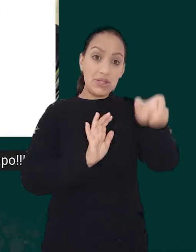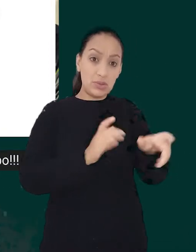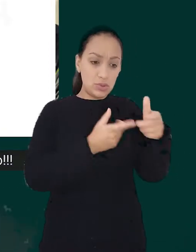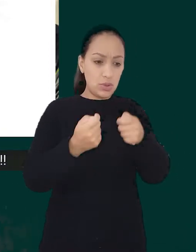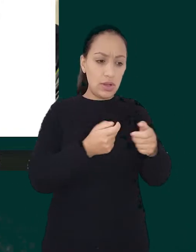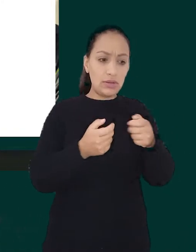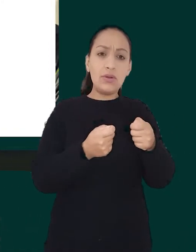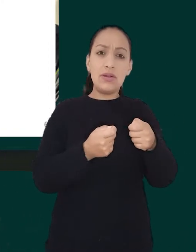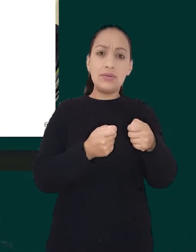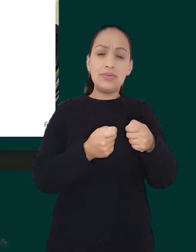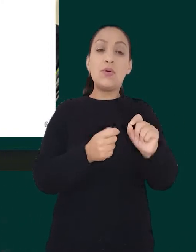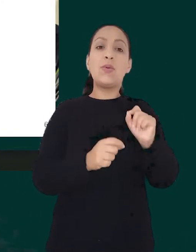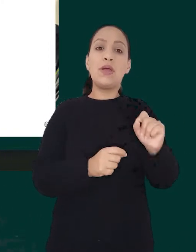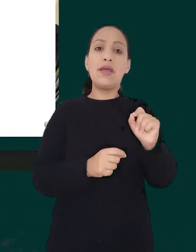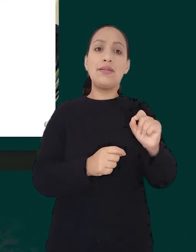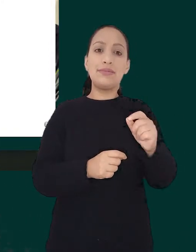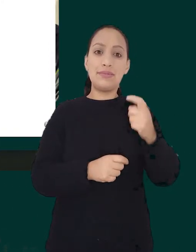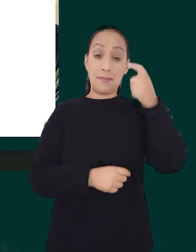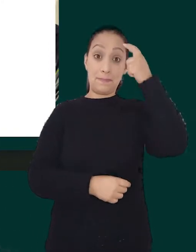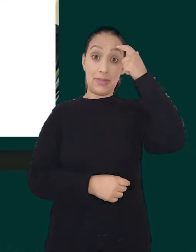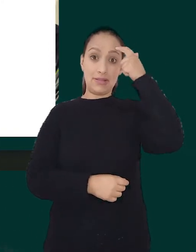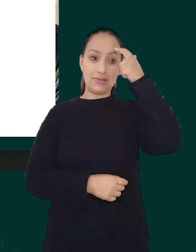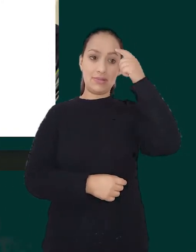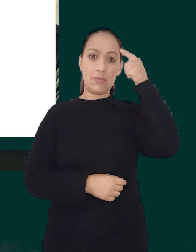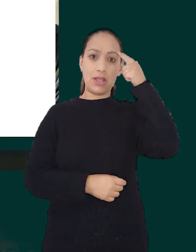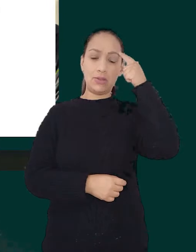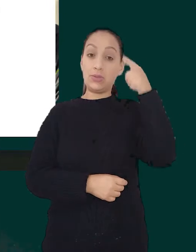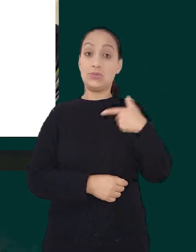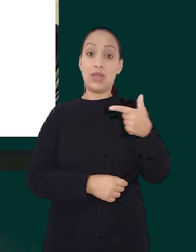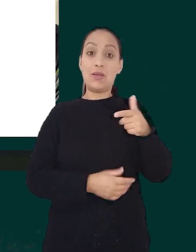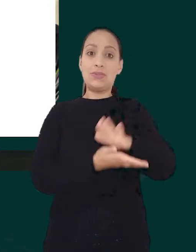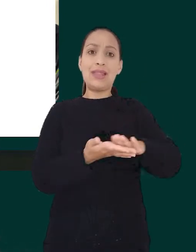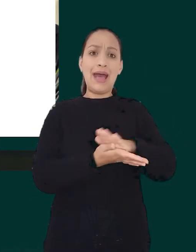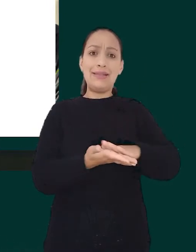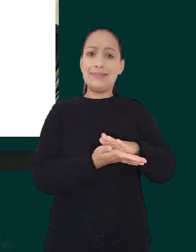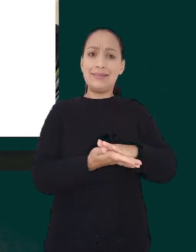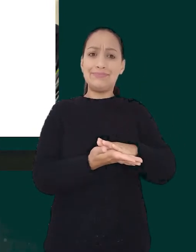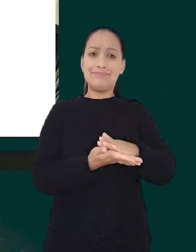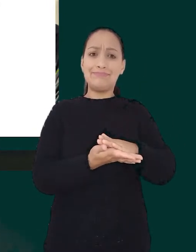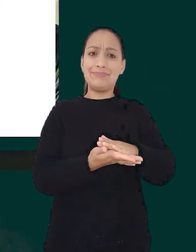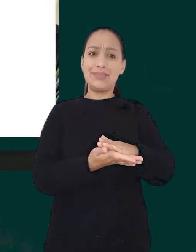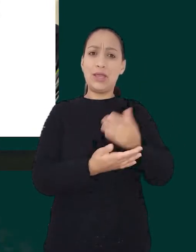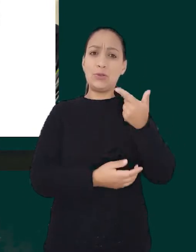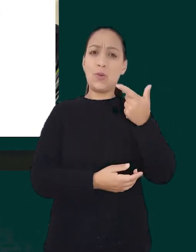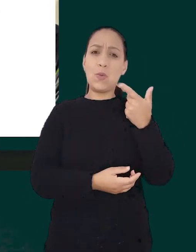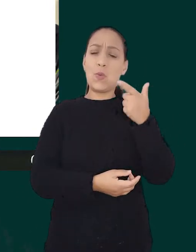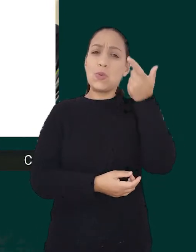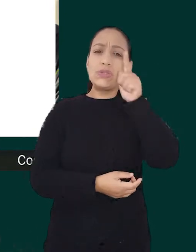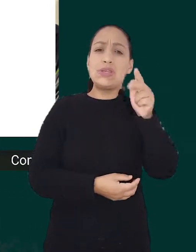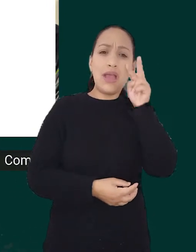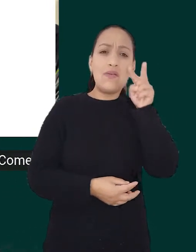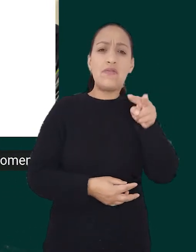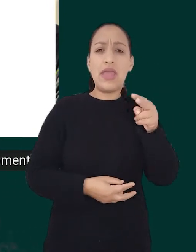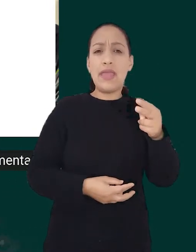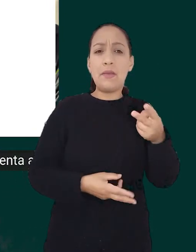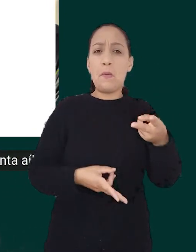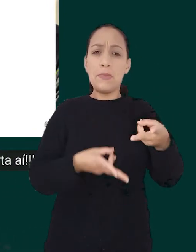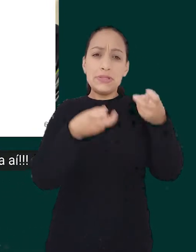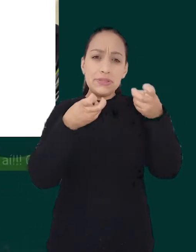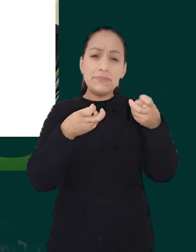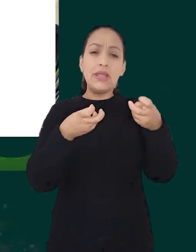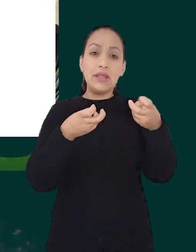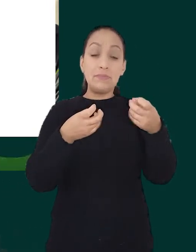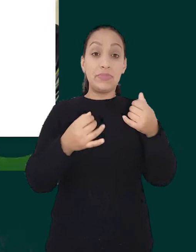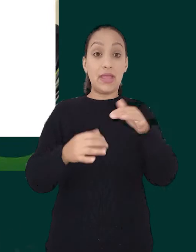do desenvolvedor de jogo não tem nada imprevisível, tá? Muitas vezes a inteligência artificial, esse comportamento adverso,